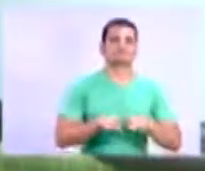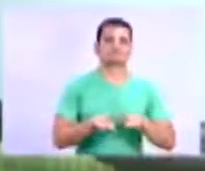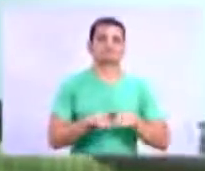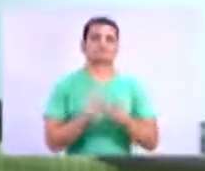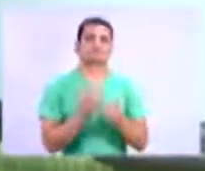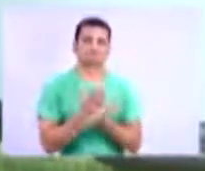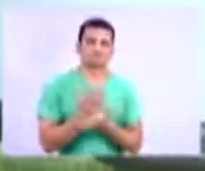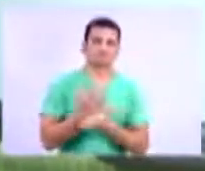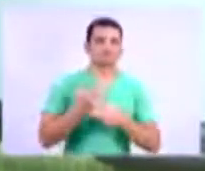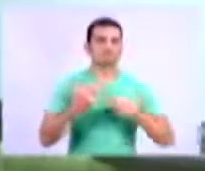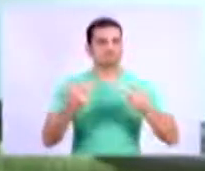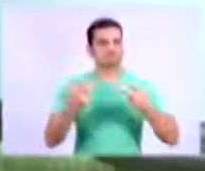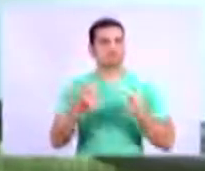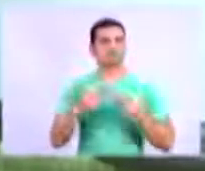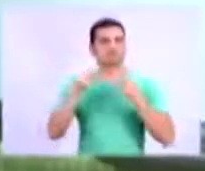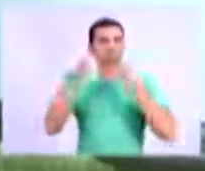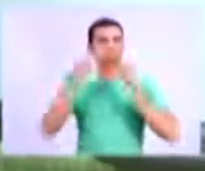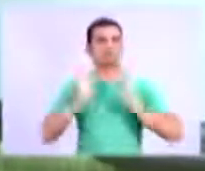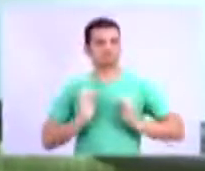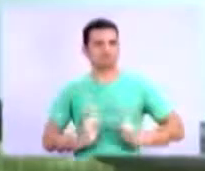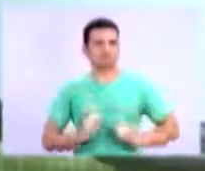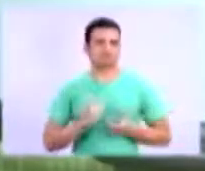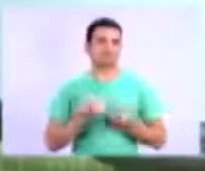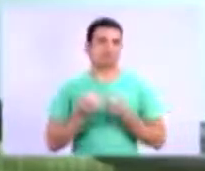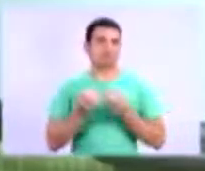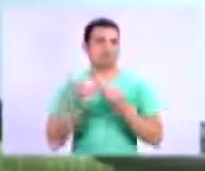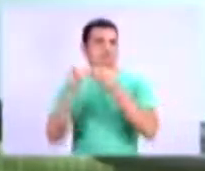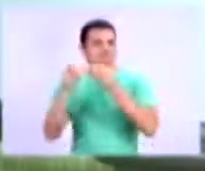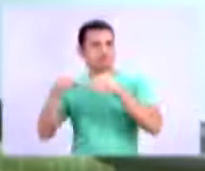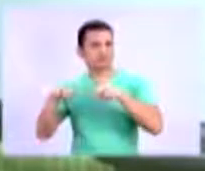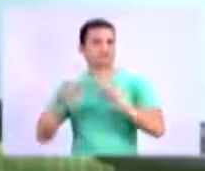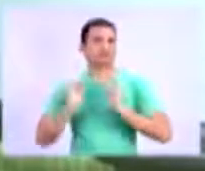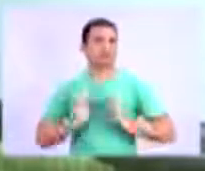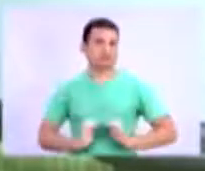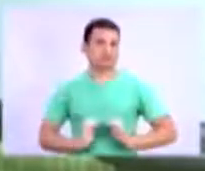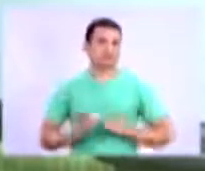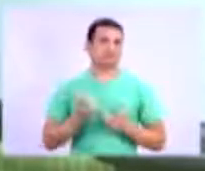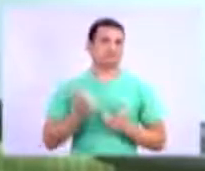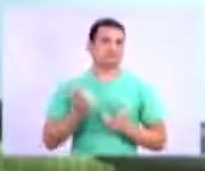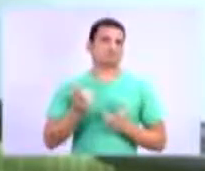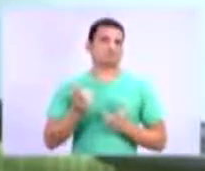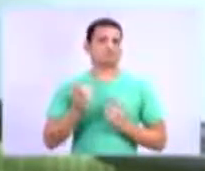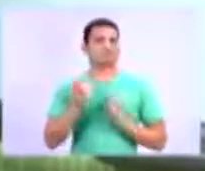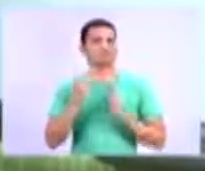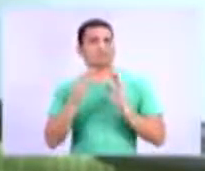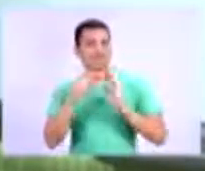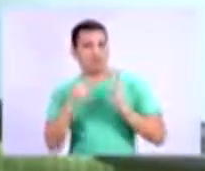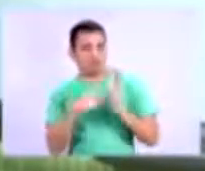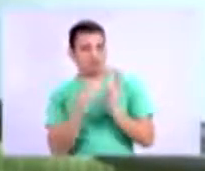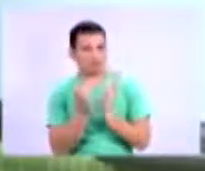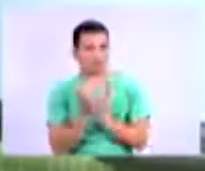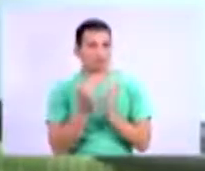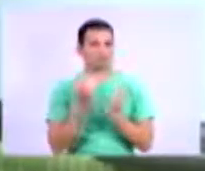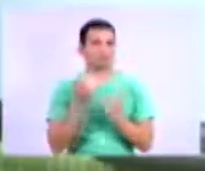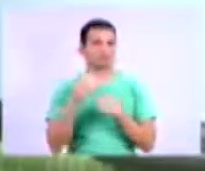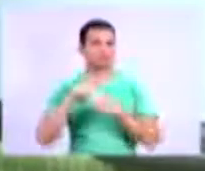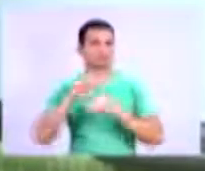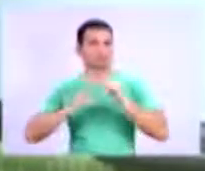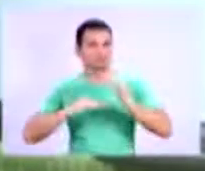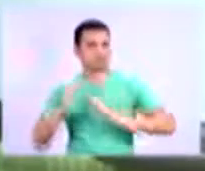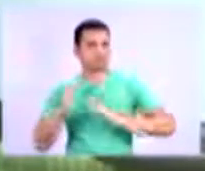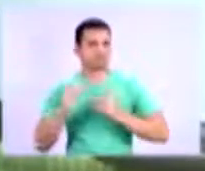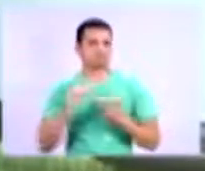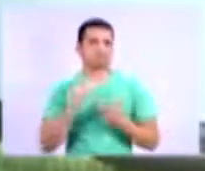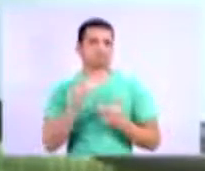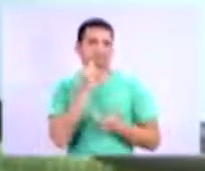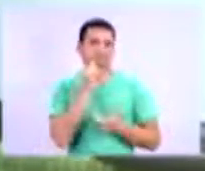antiéticas, né, ou que vão ferir a ética e a moral dentro da profissão, nós vamos buscar, por exemplo, a nossa profissão,